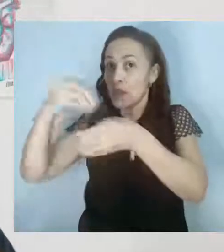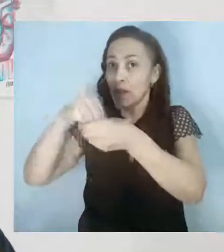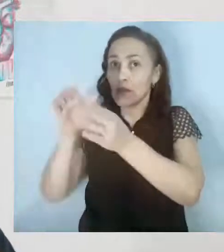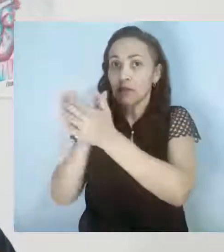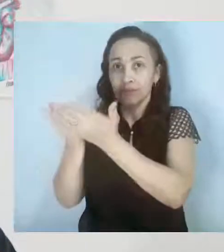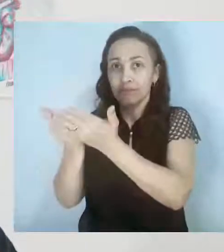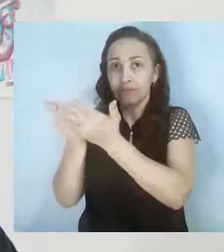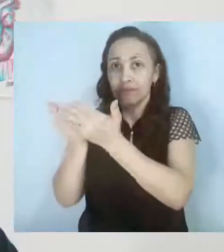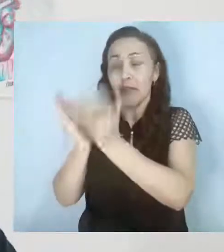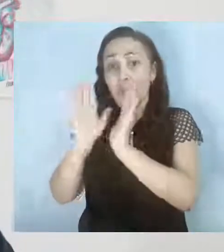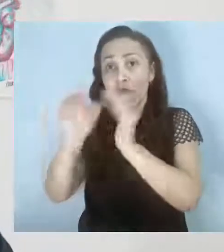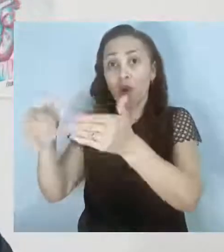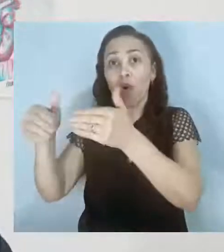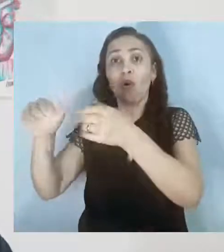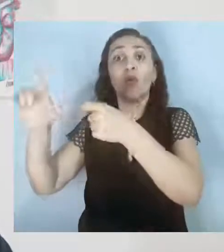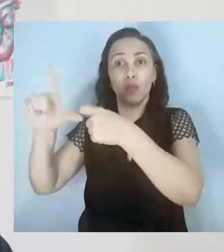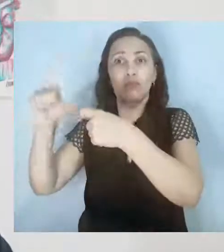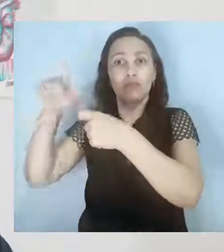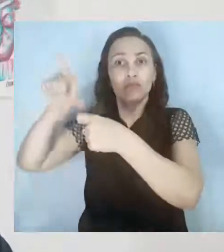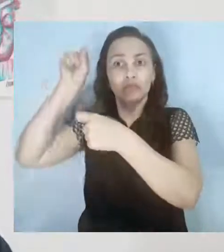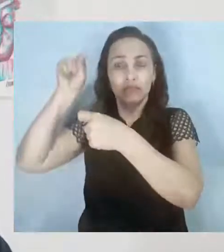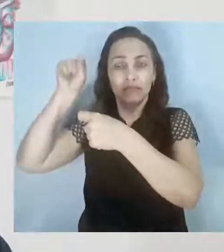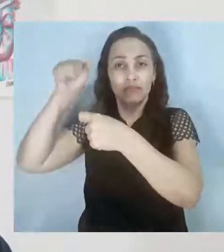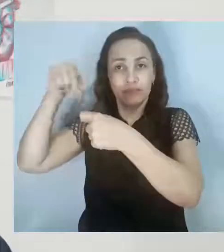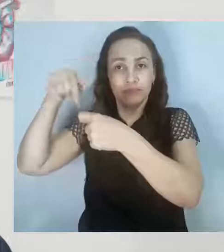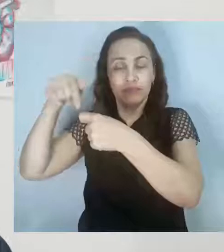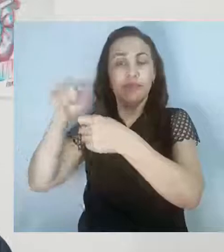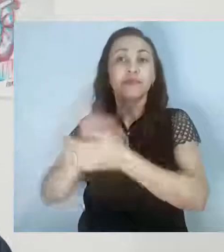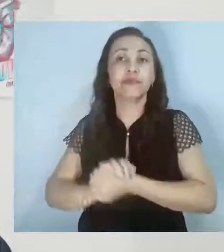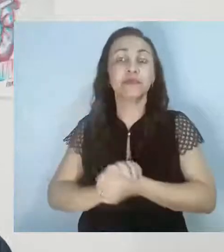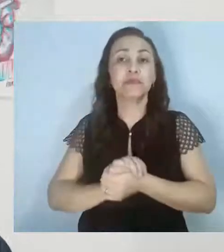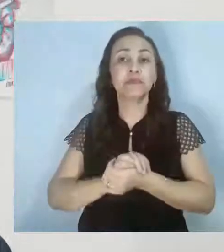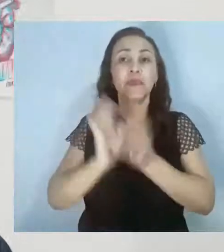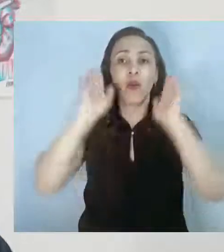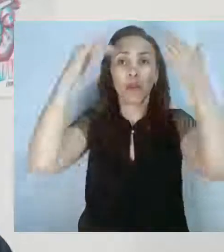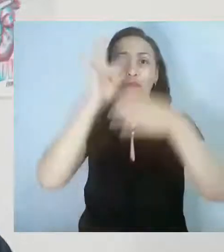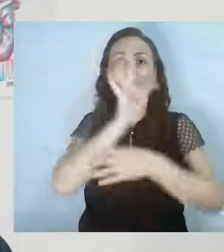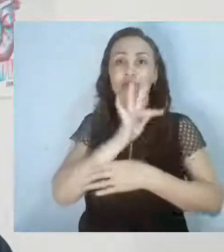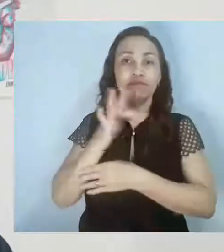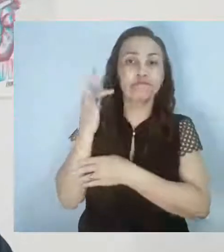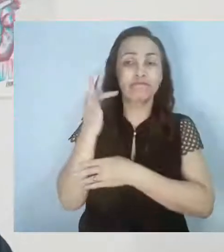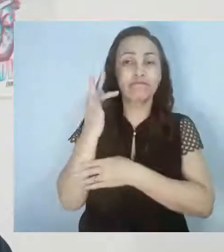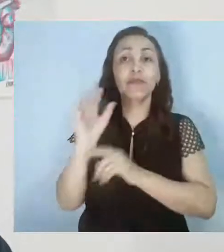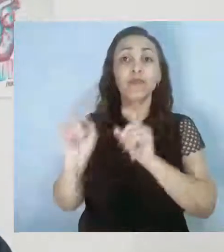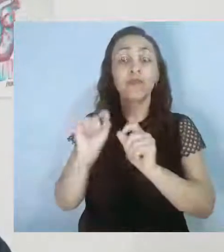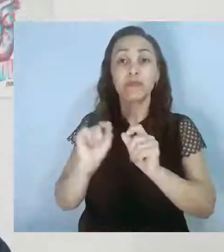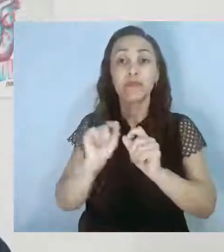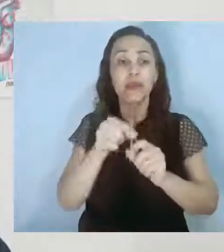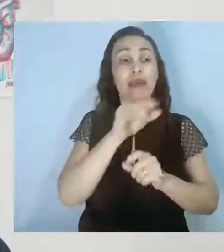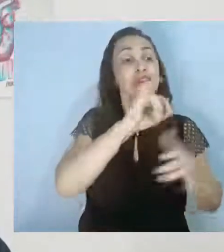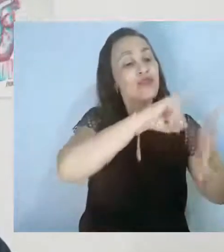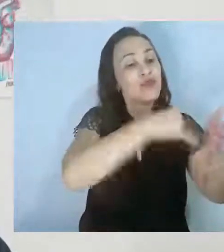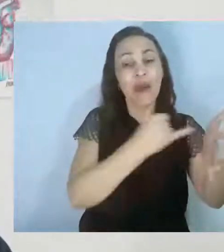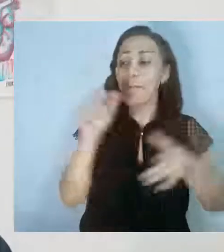de Lucas. São José, Papa Francisco associa São José às pessoas